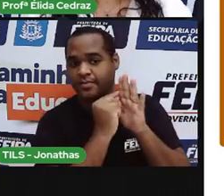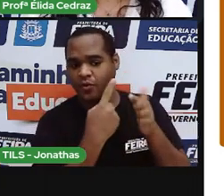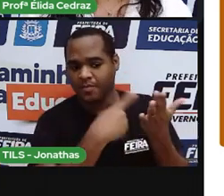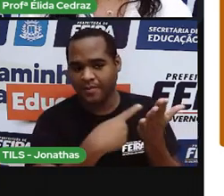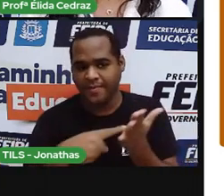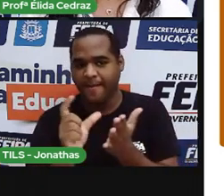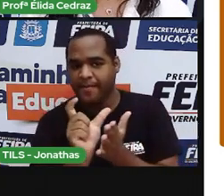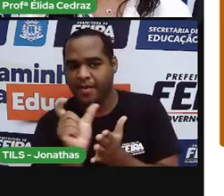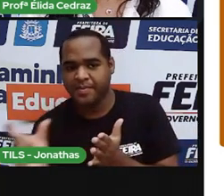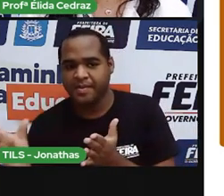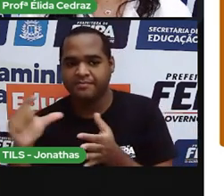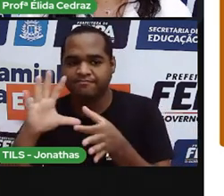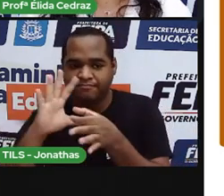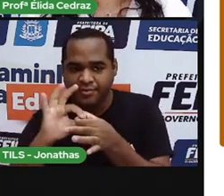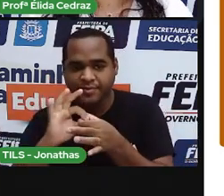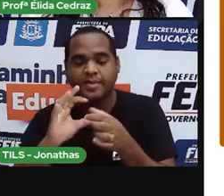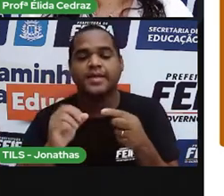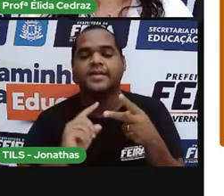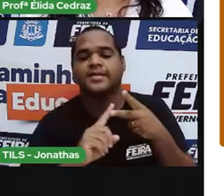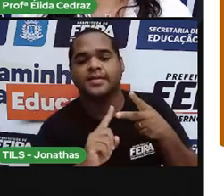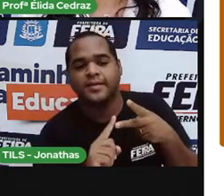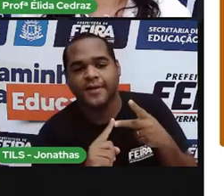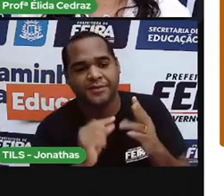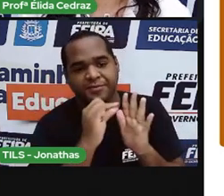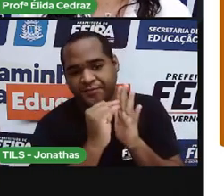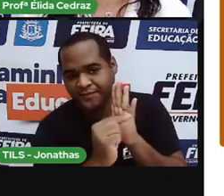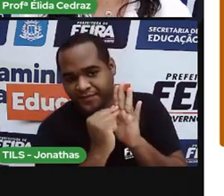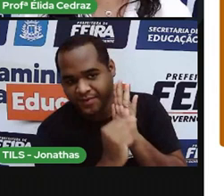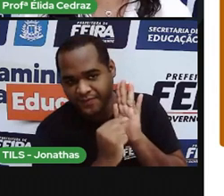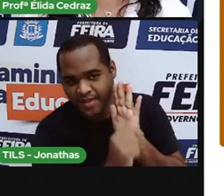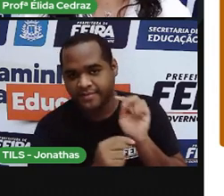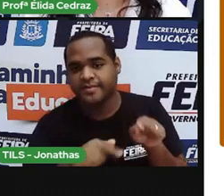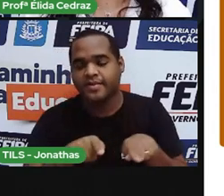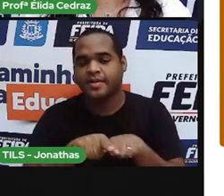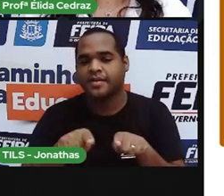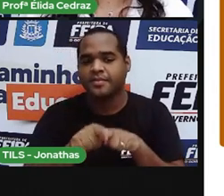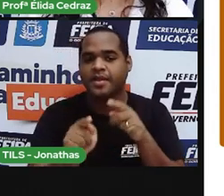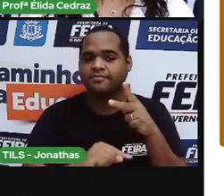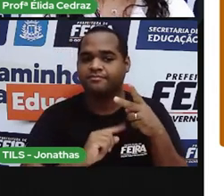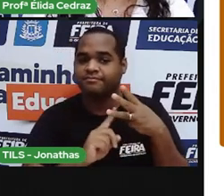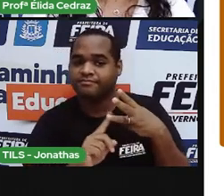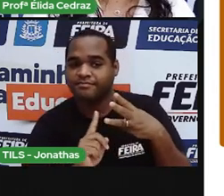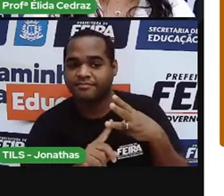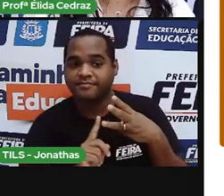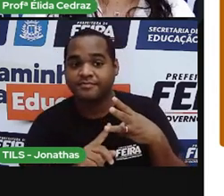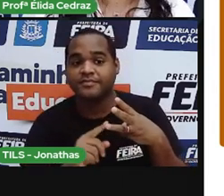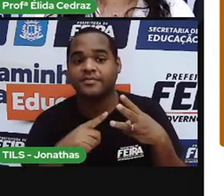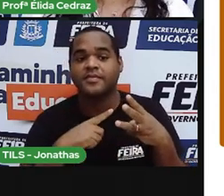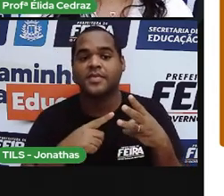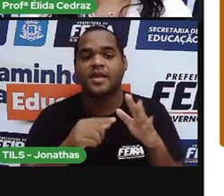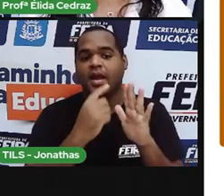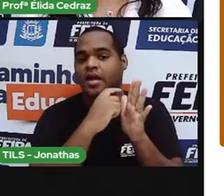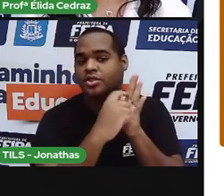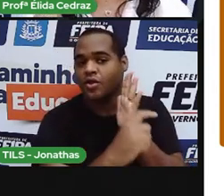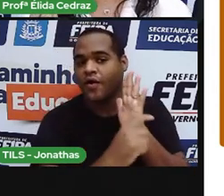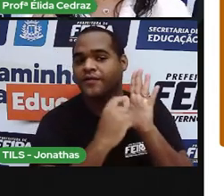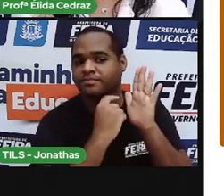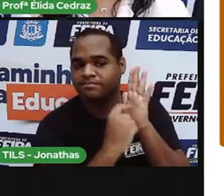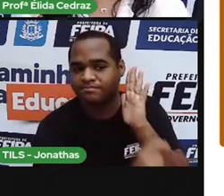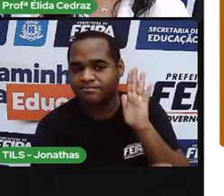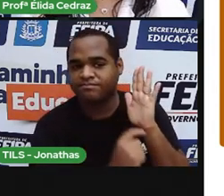rima, os versos e a estrofe. A rima são